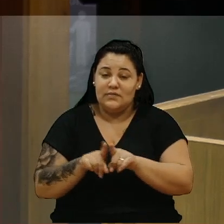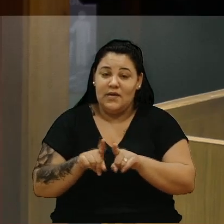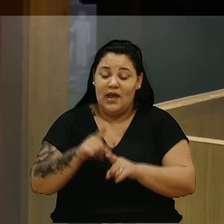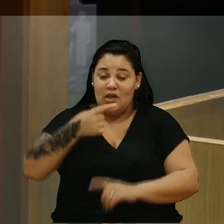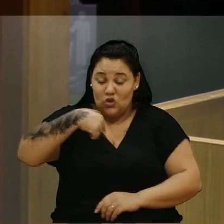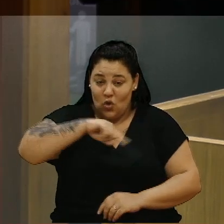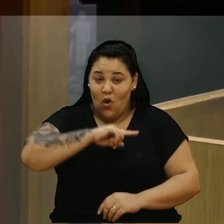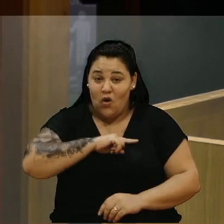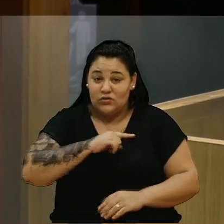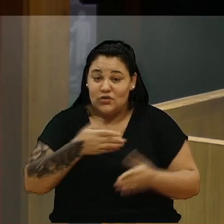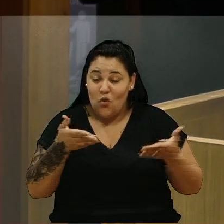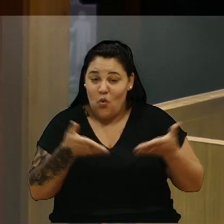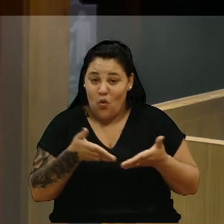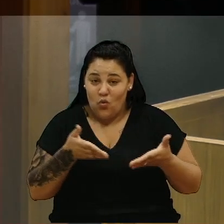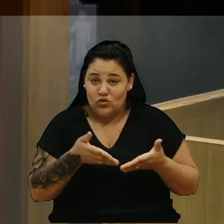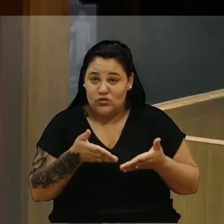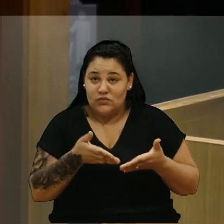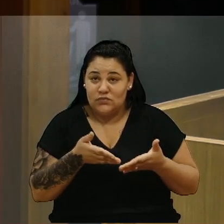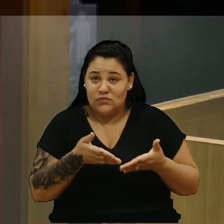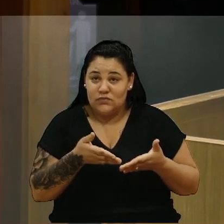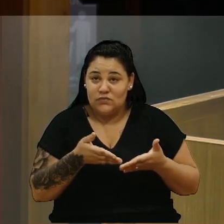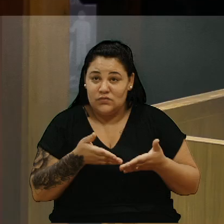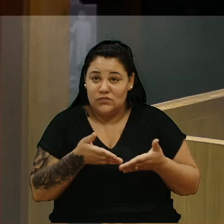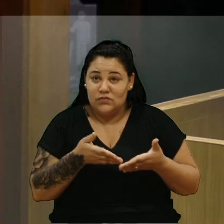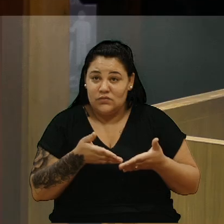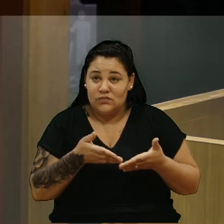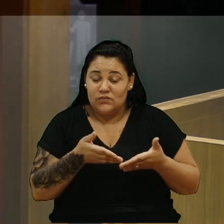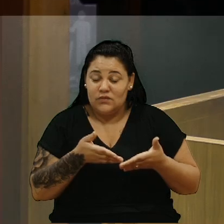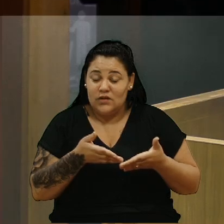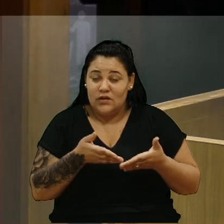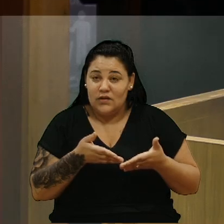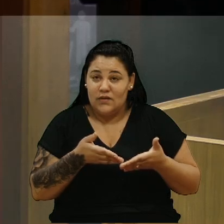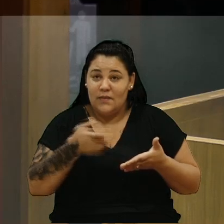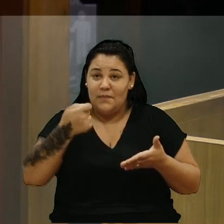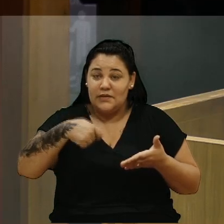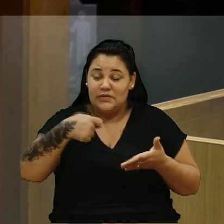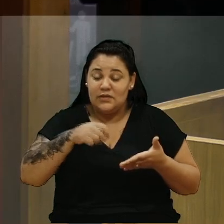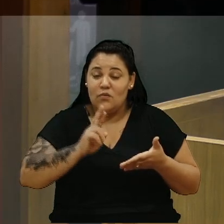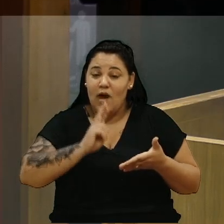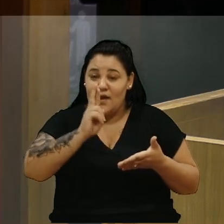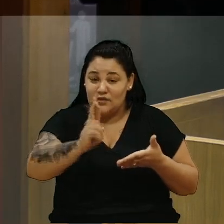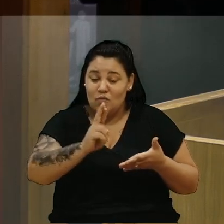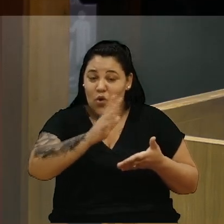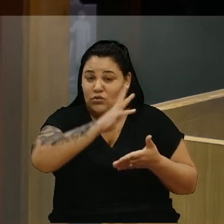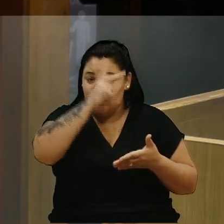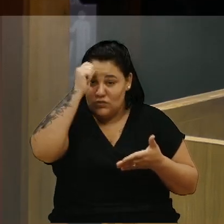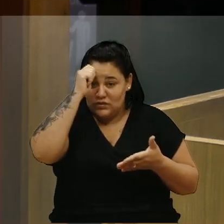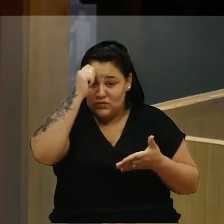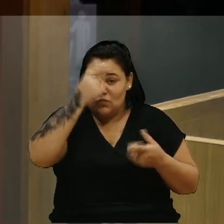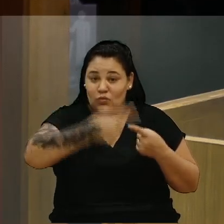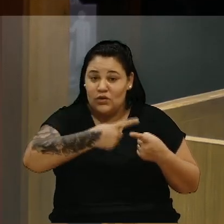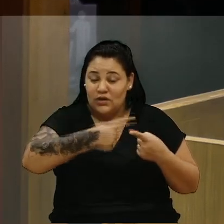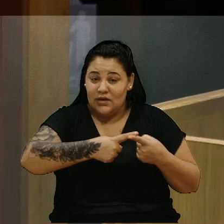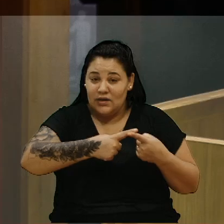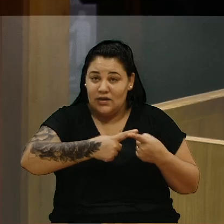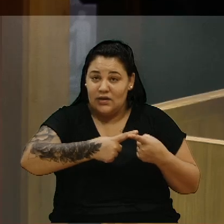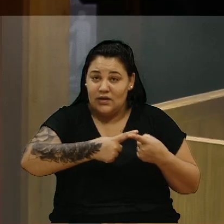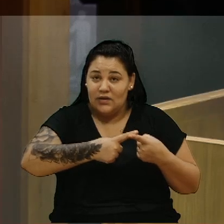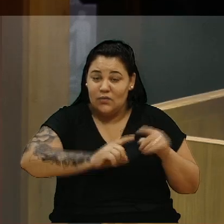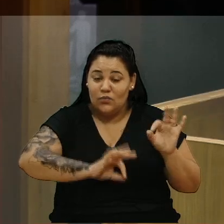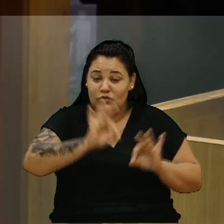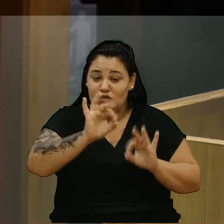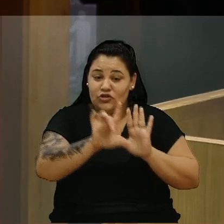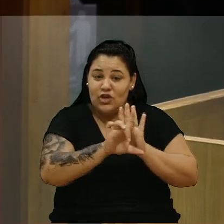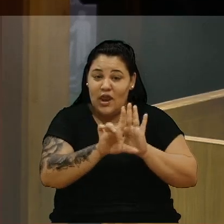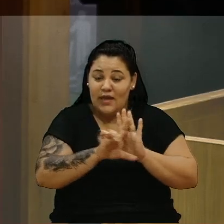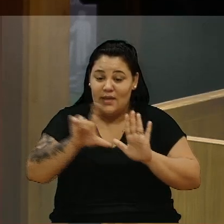nós hoje daremos um retrocesso ao nosso município, porque o projeto de lei do bilhete único nem